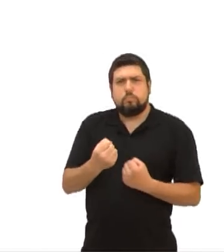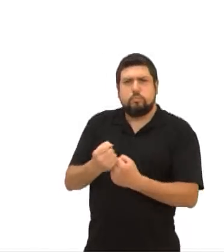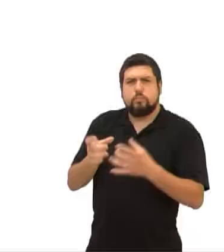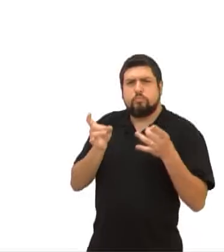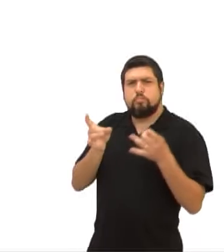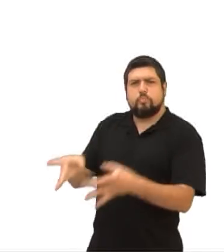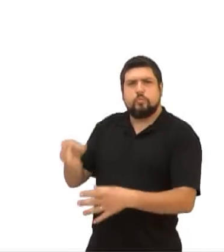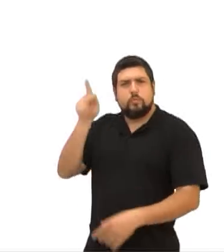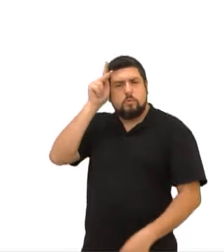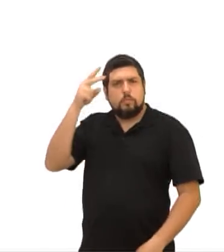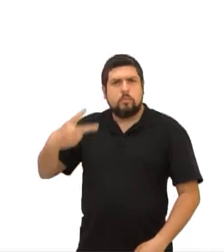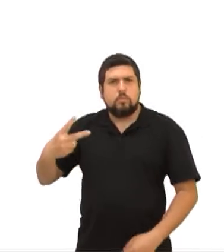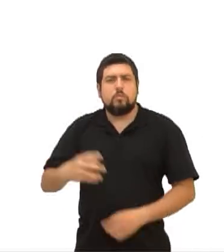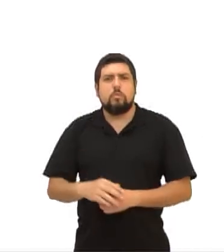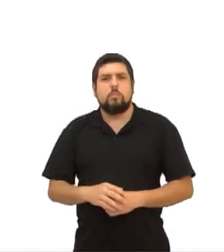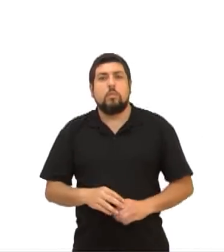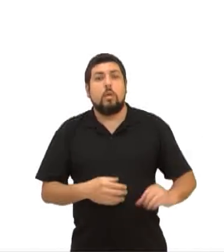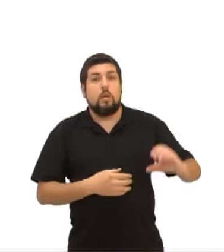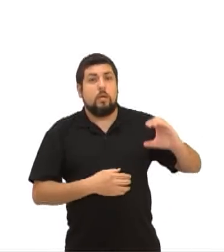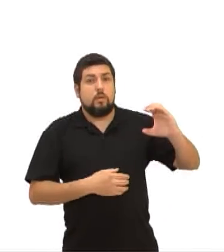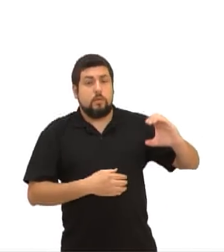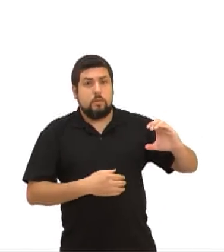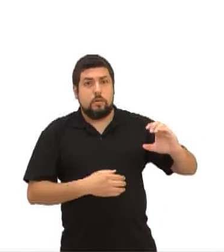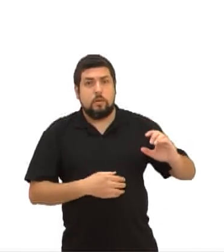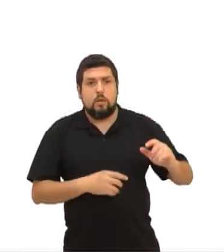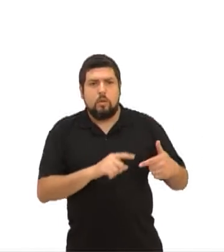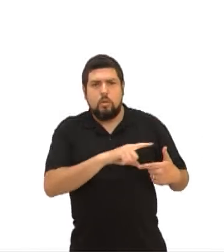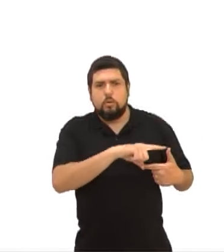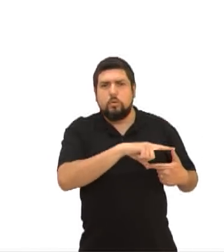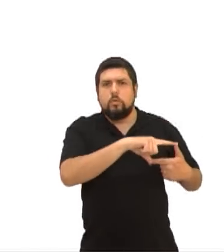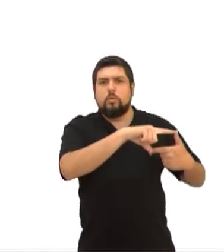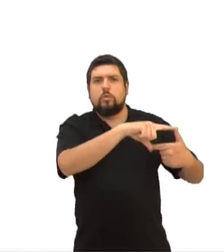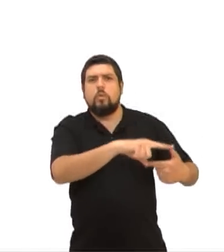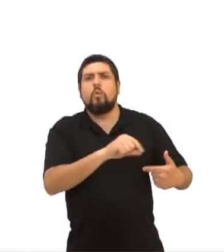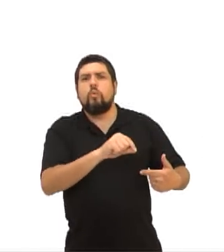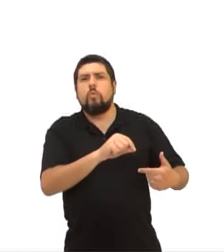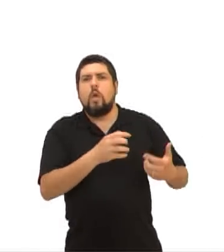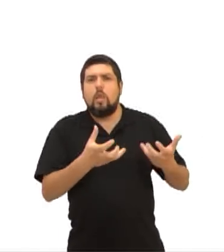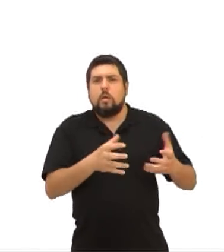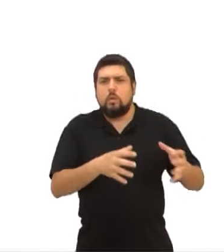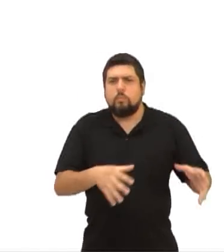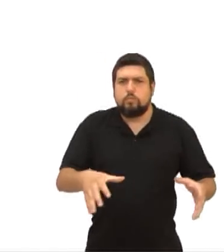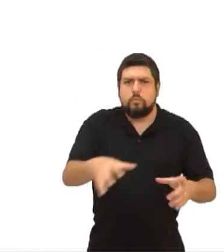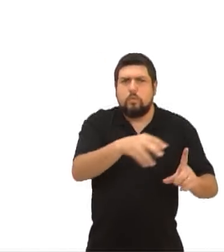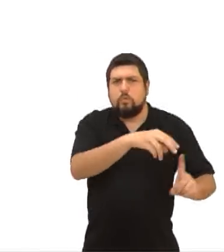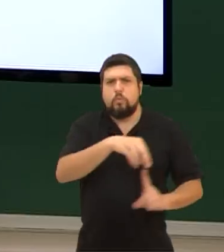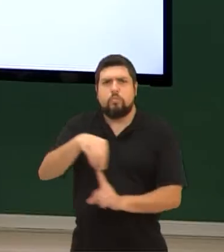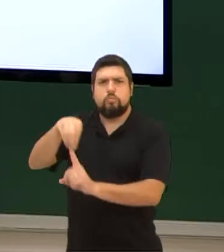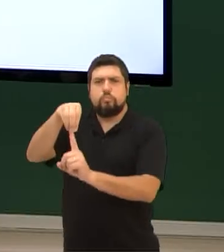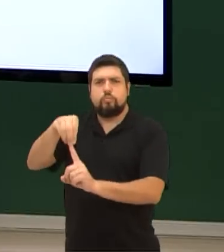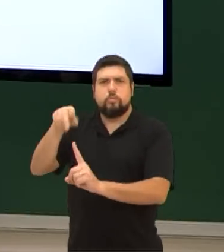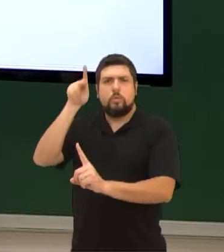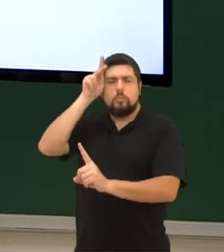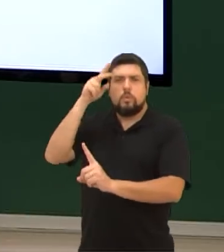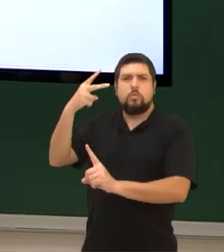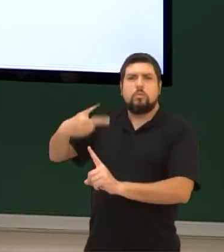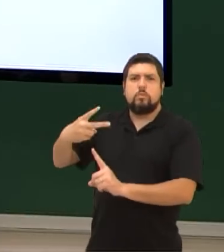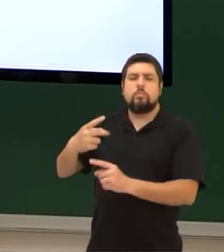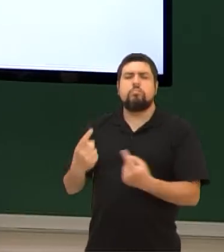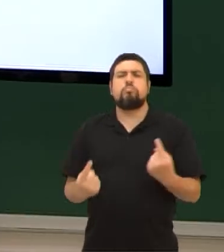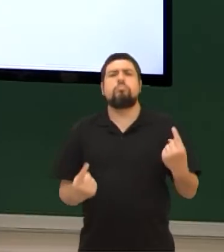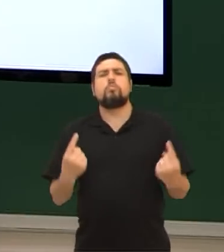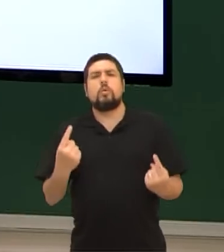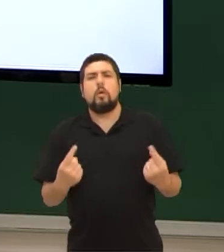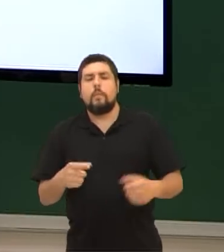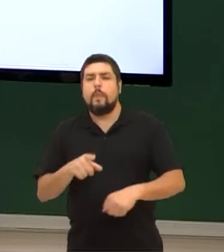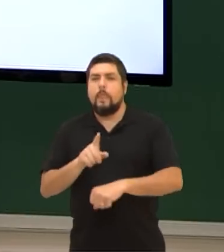Pedro. Ou letra C, o Partido Conservador defendia uma maior concentração de poder com Dom Pedro II.